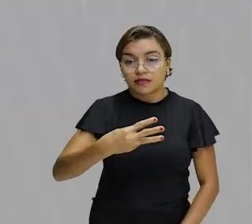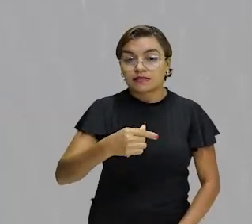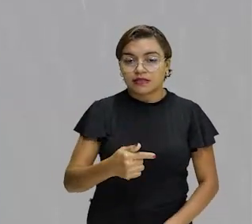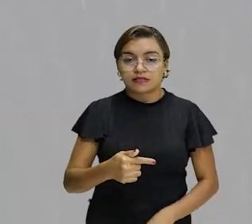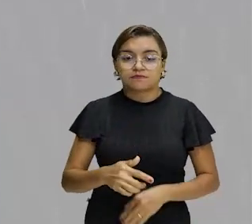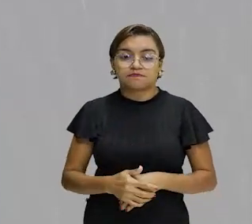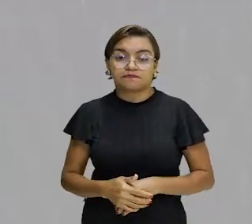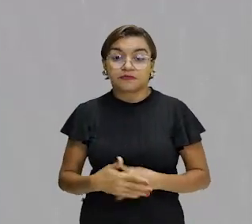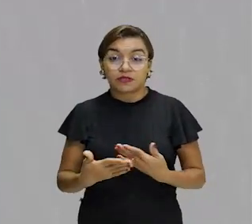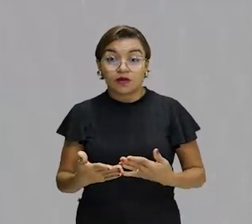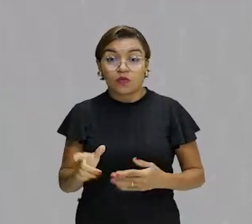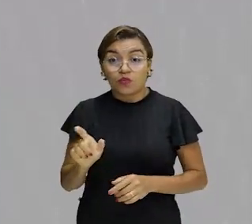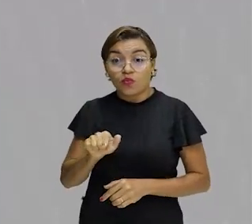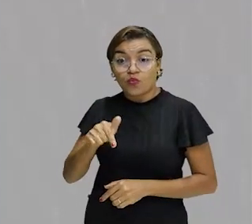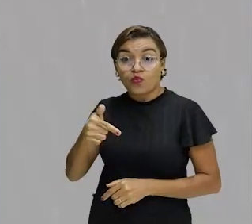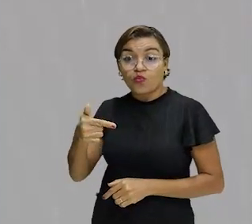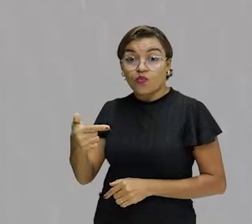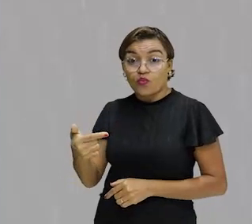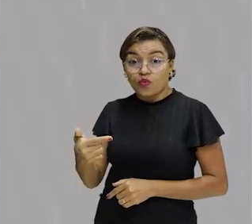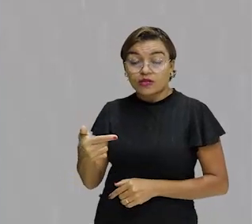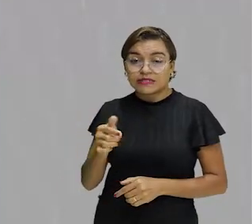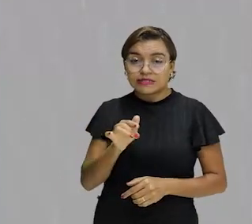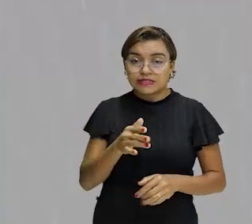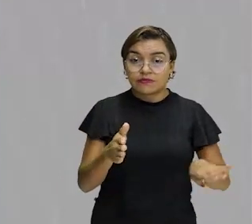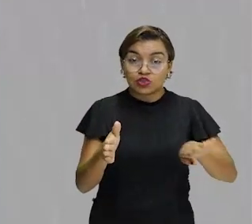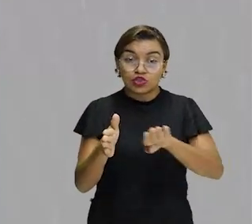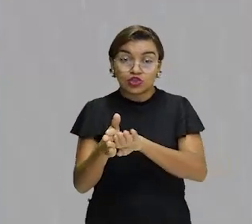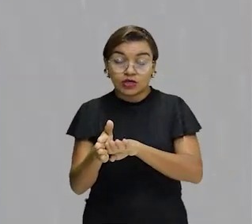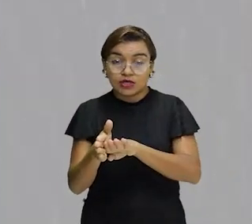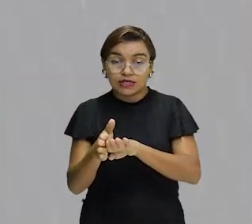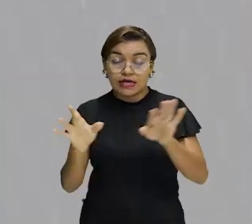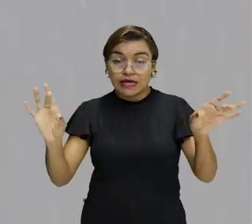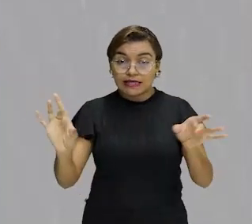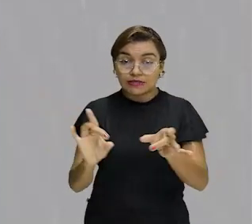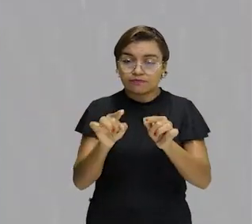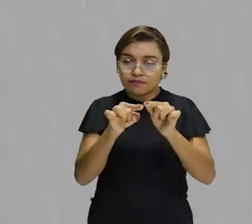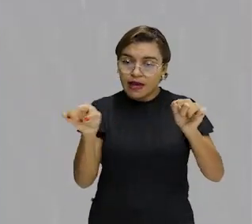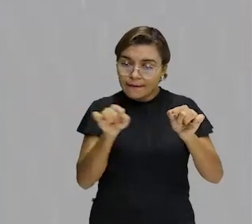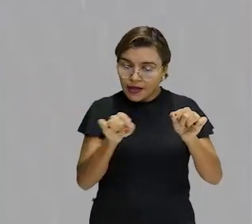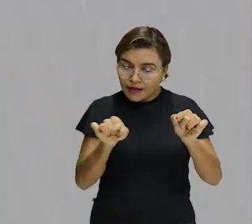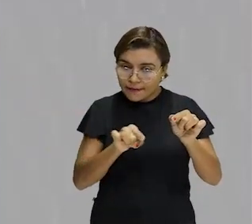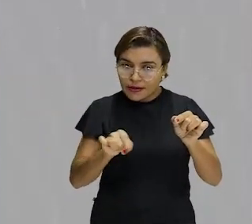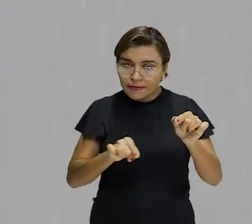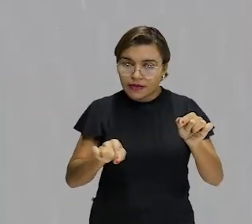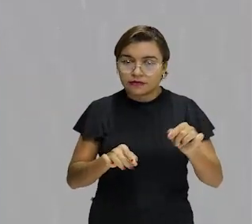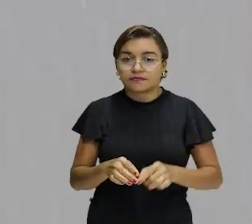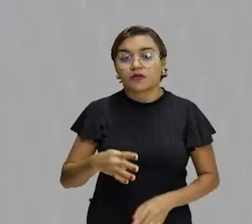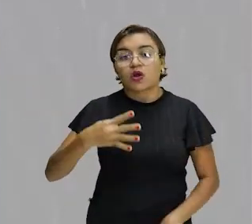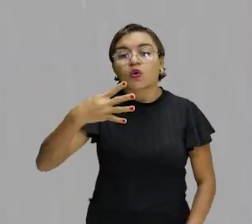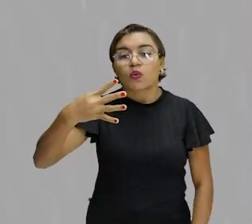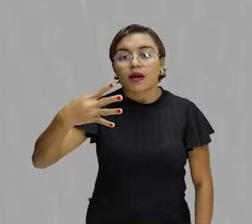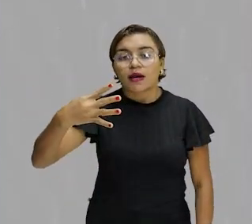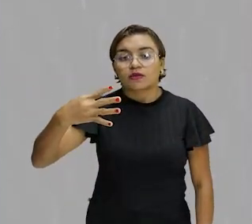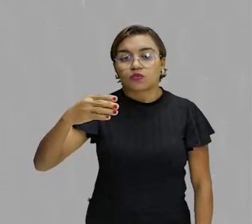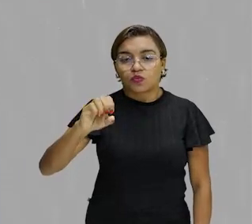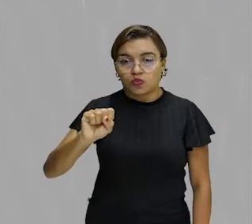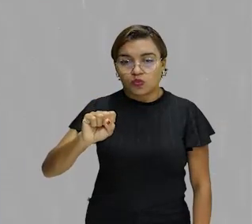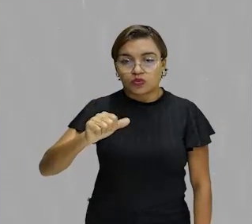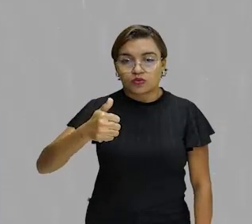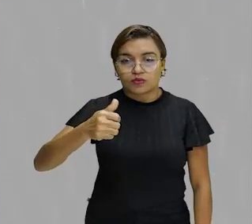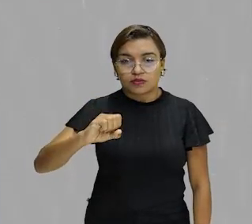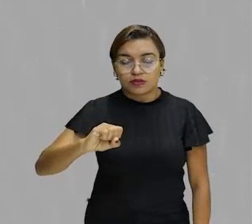porventura, esse lado for 2,5, 2,5 vezes 4, 10, tá? Se, porventura,